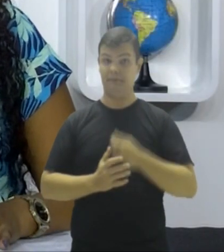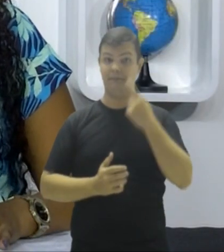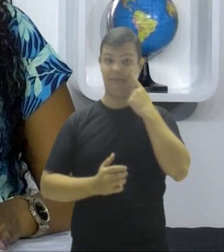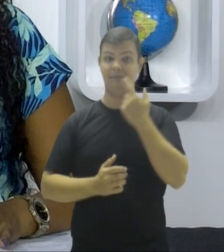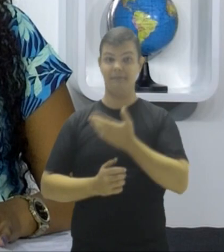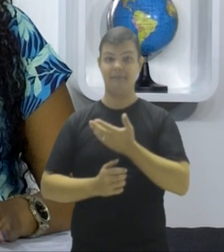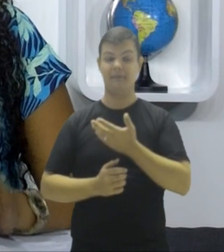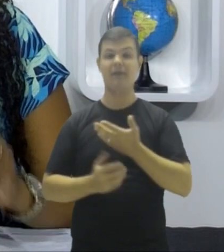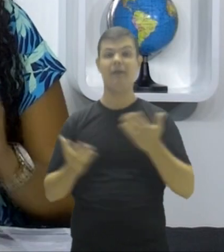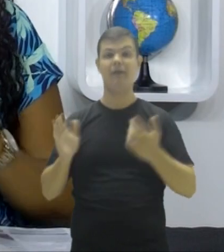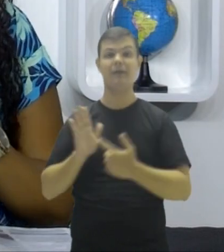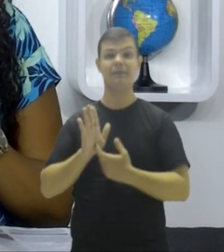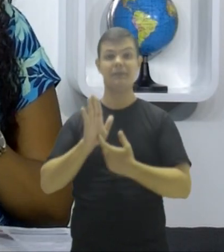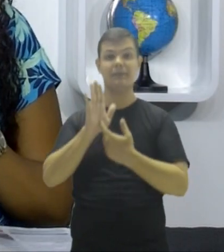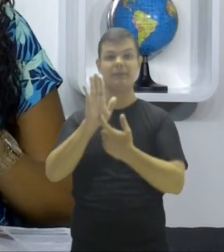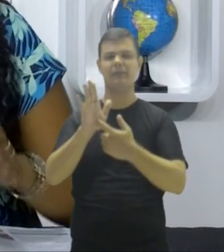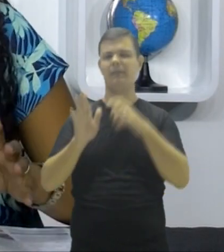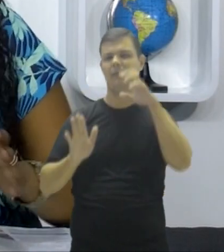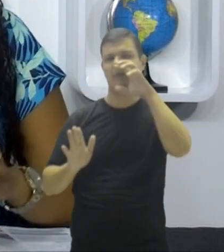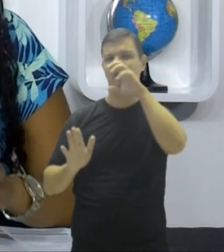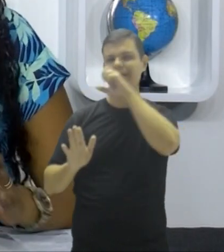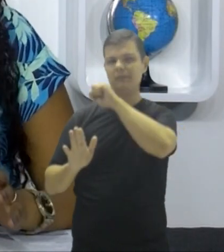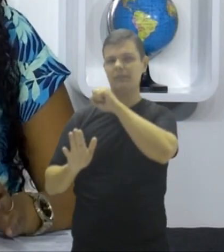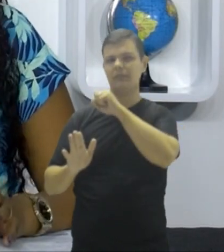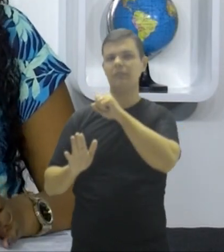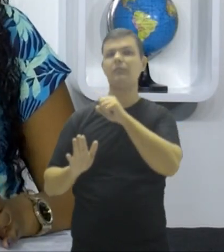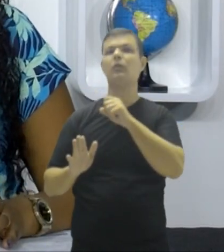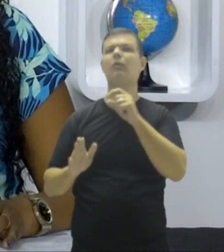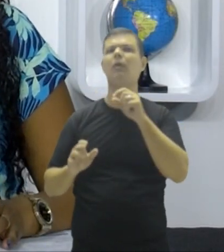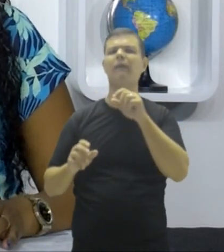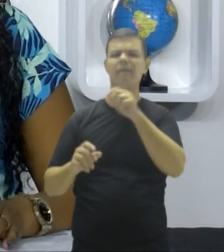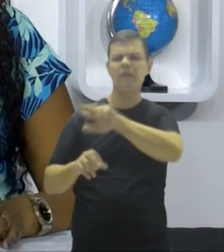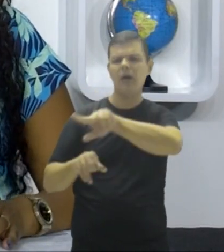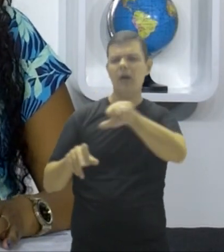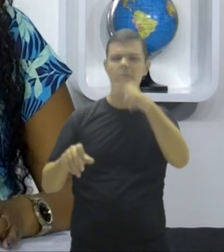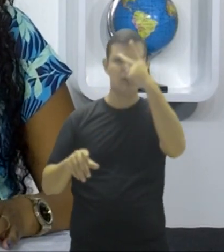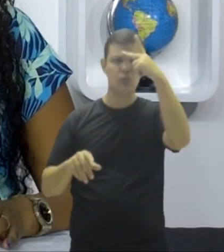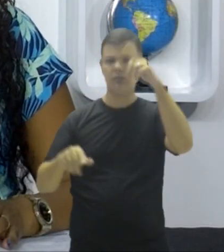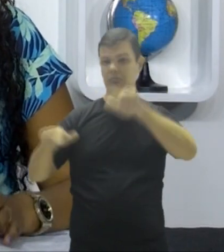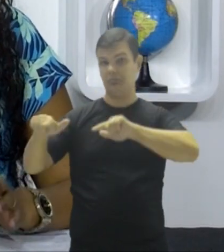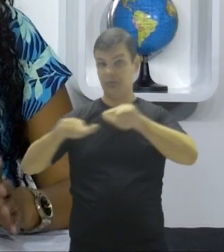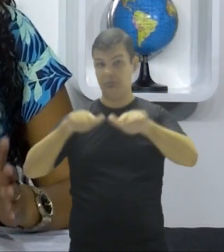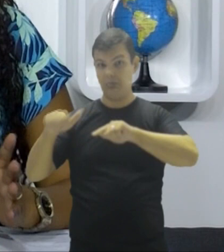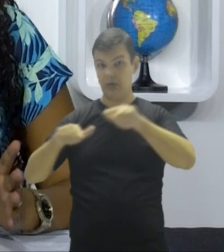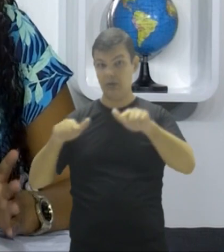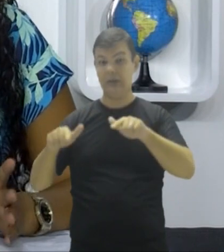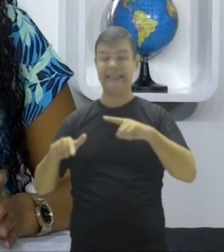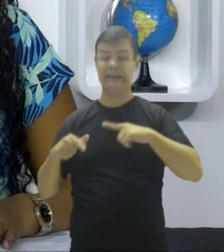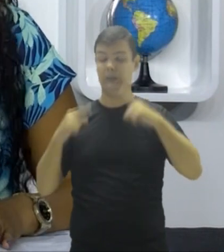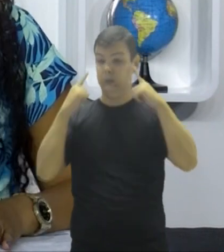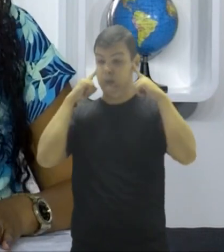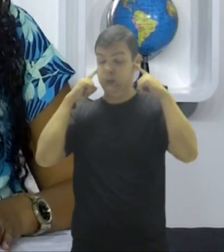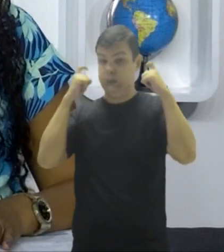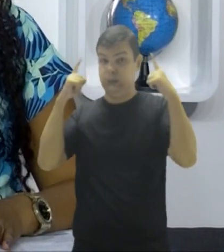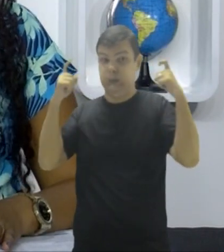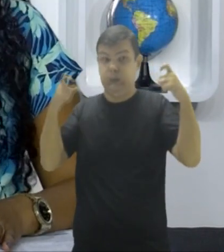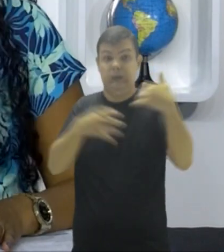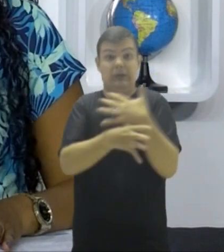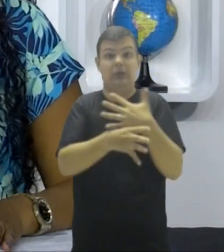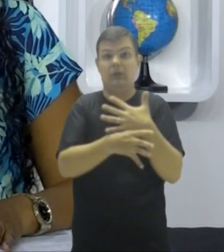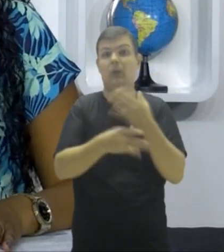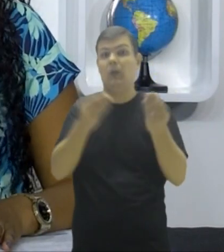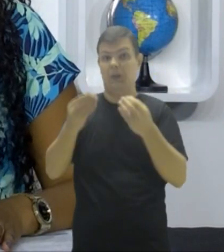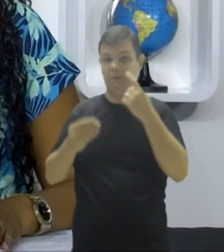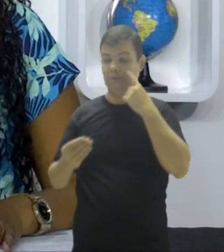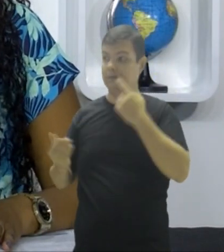Então, pessoal, eu vou mostrar para vocês rapidamente um pouquinho do que muitos trabalhadores passam com o barulho das